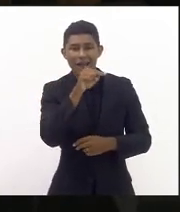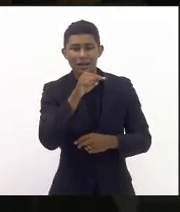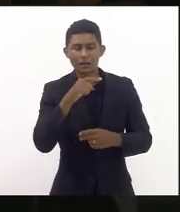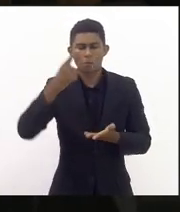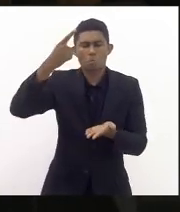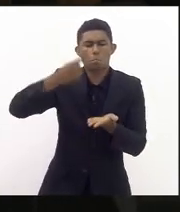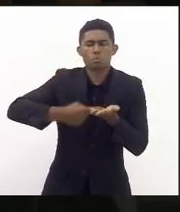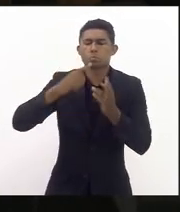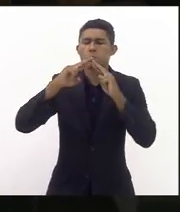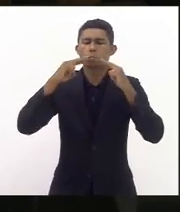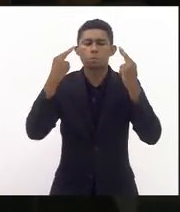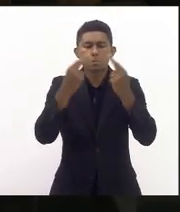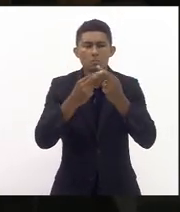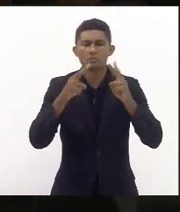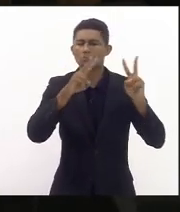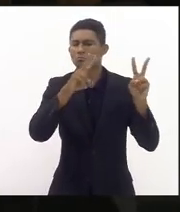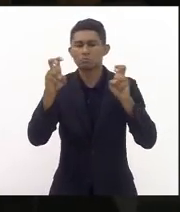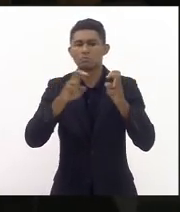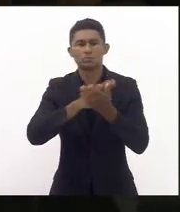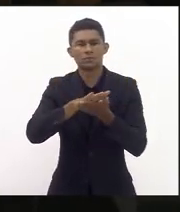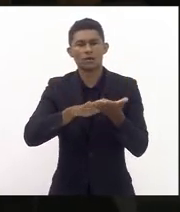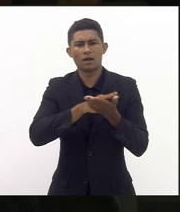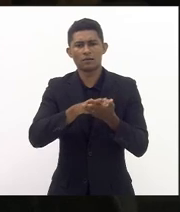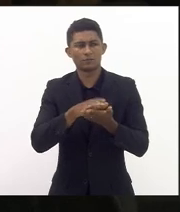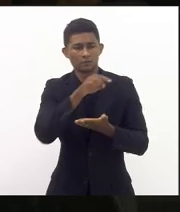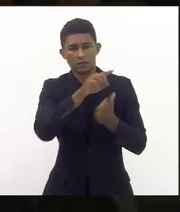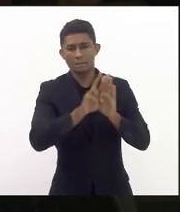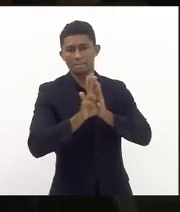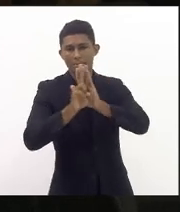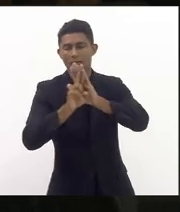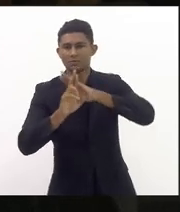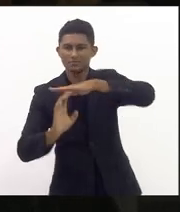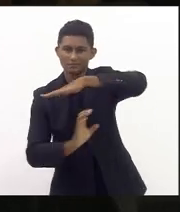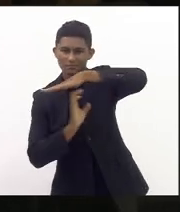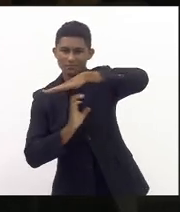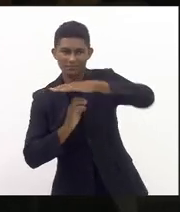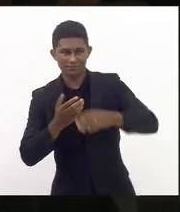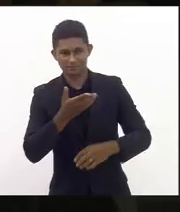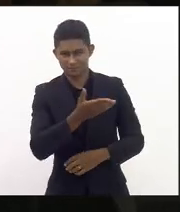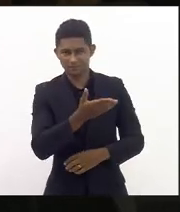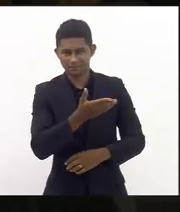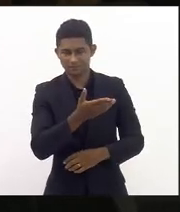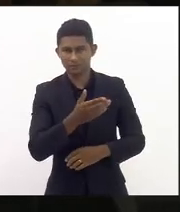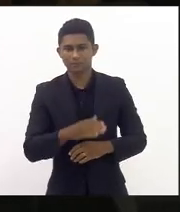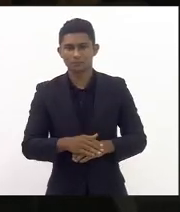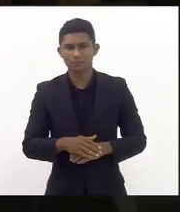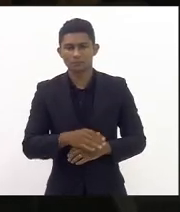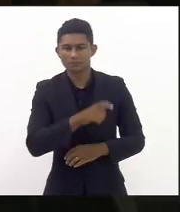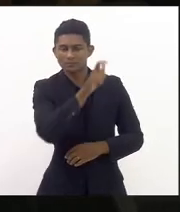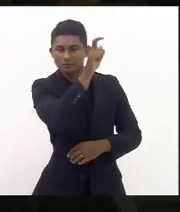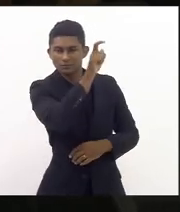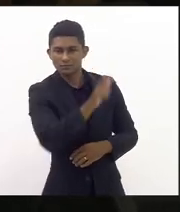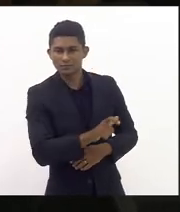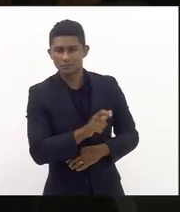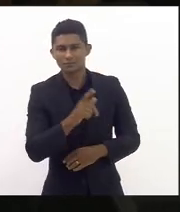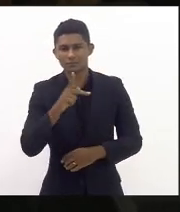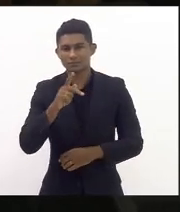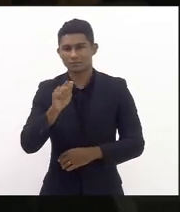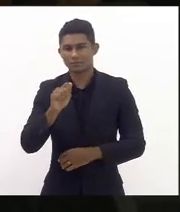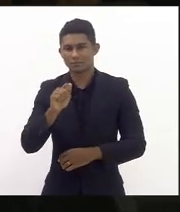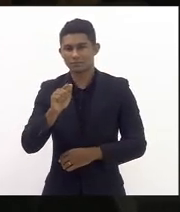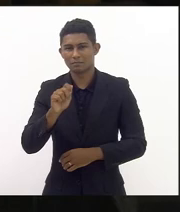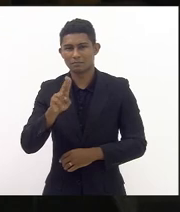pública sobre o tema. Hoje, o representante da empresa, a Car Powership, KPS, uma